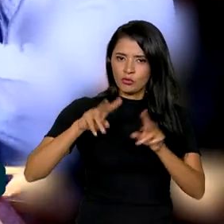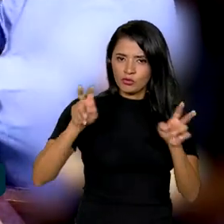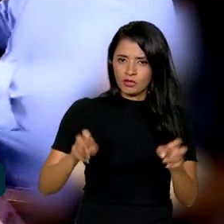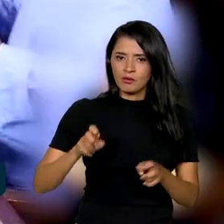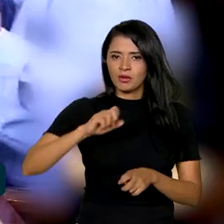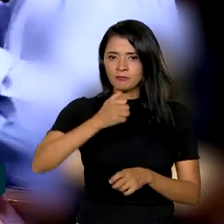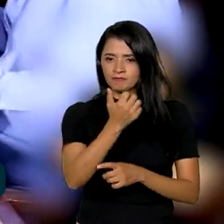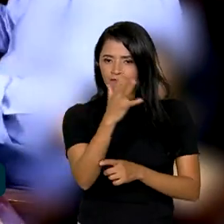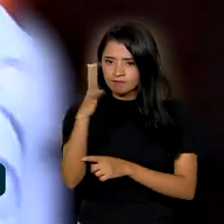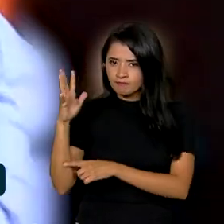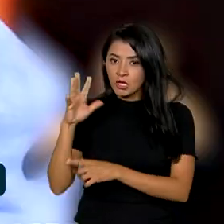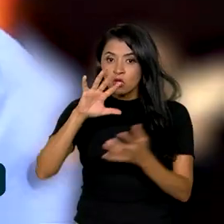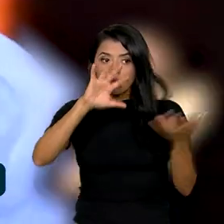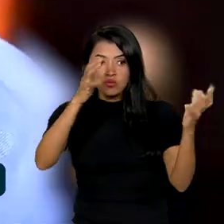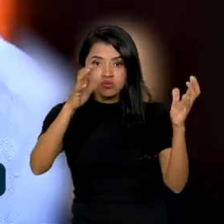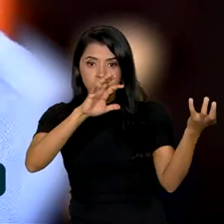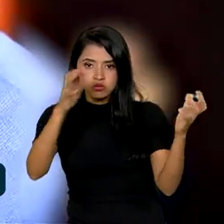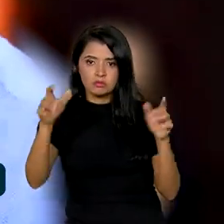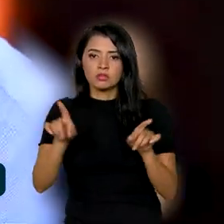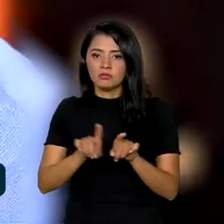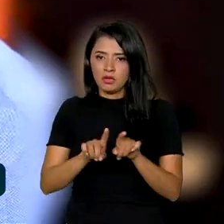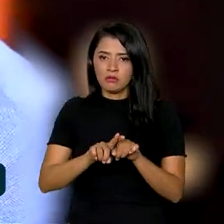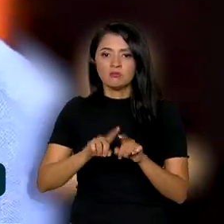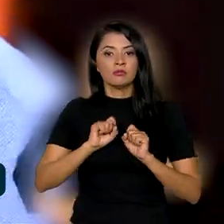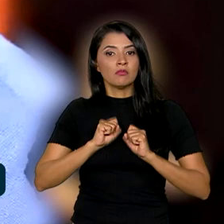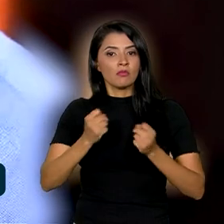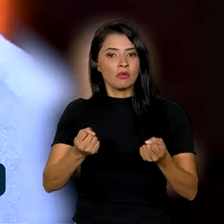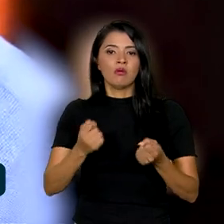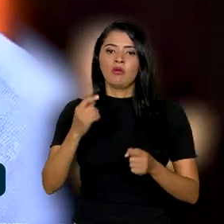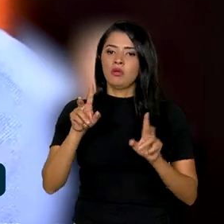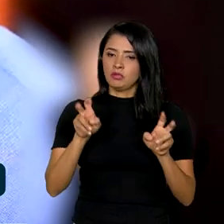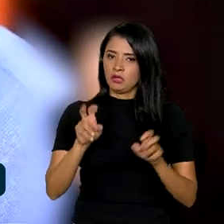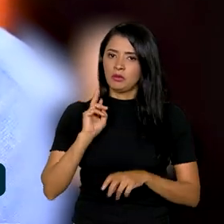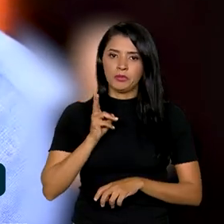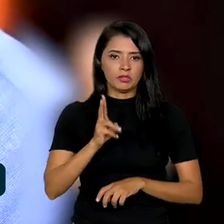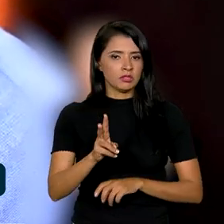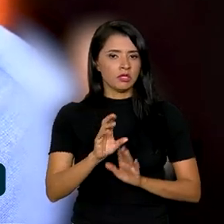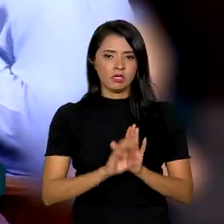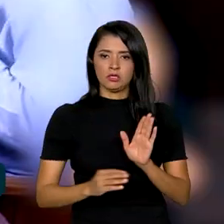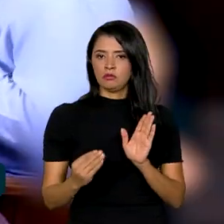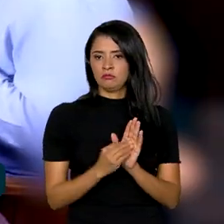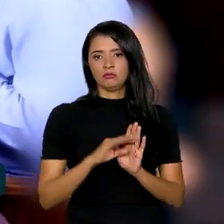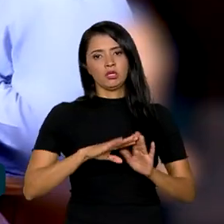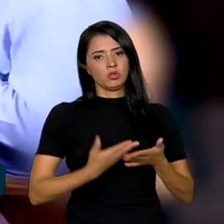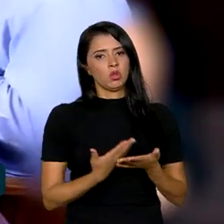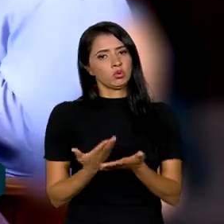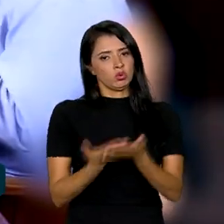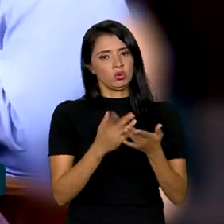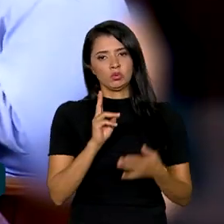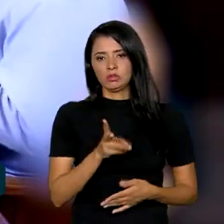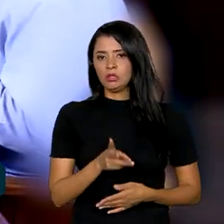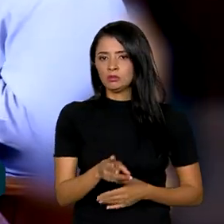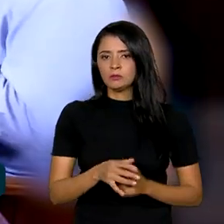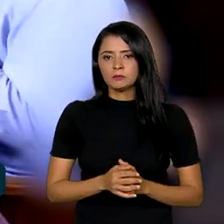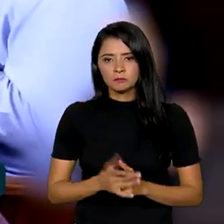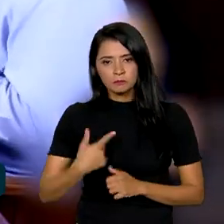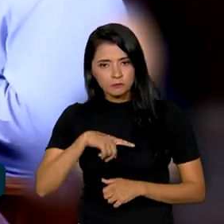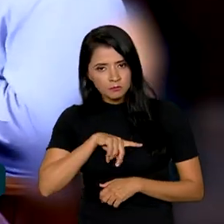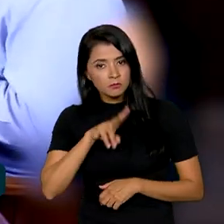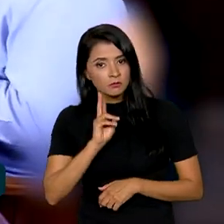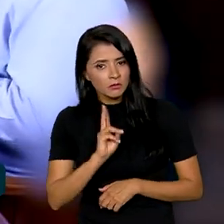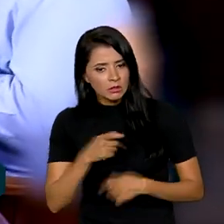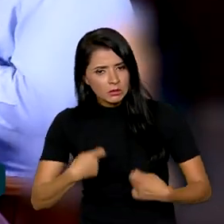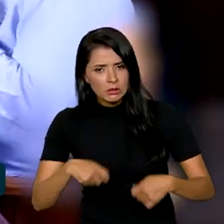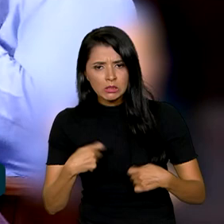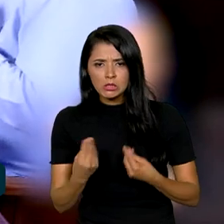e da questão climática e defendeu a importância de o tema estar presente no currículo escolar. Nós precisamos